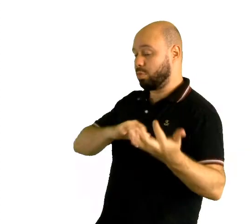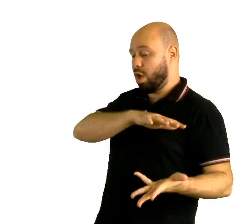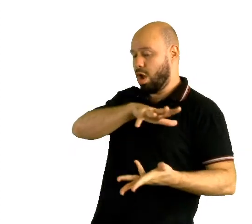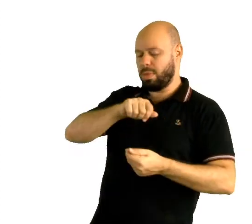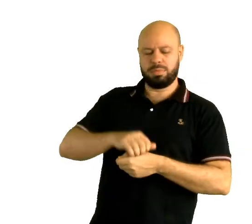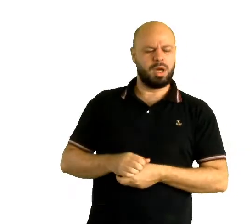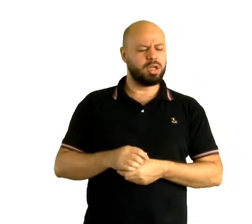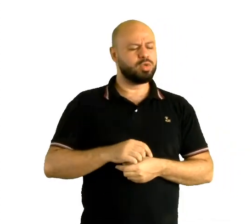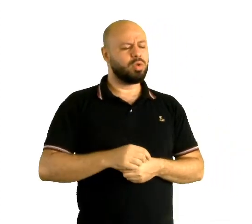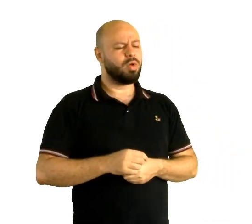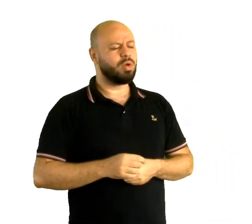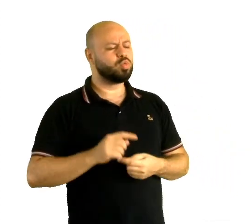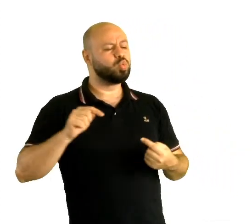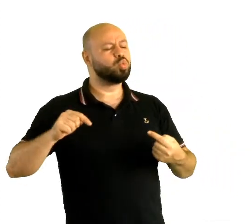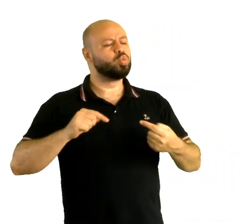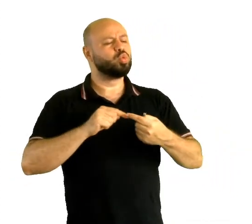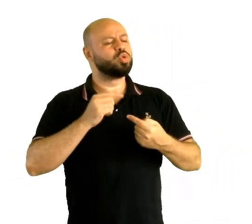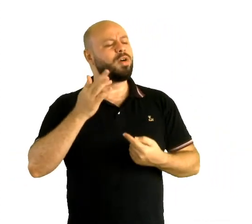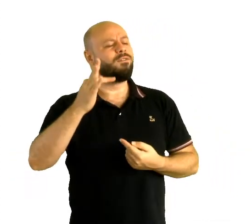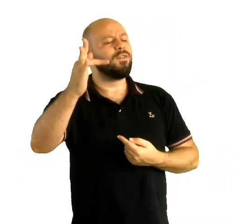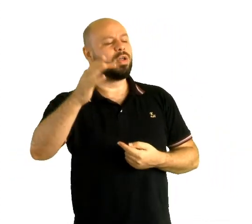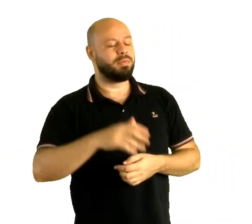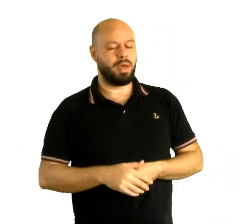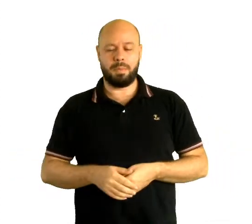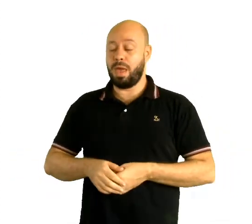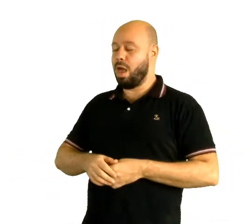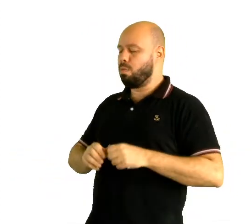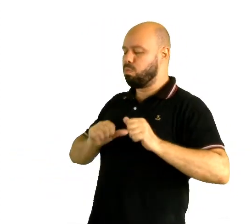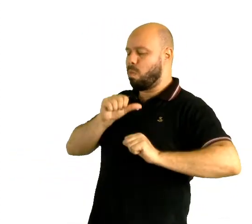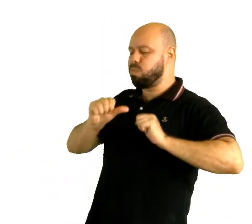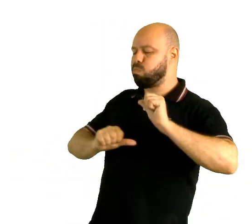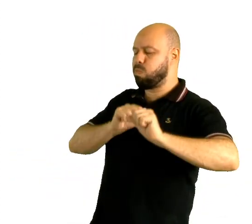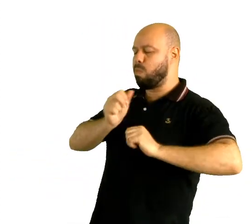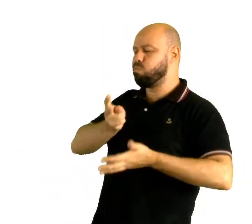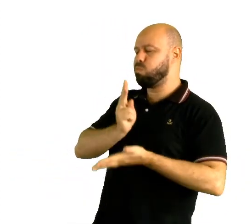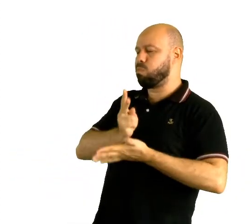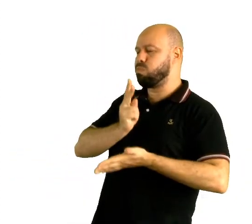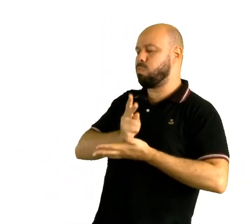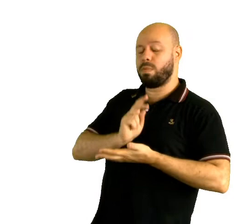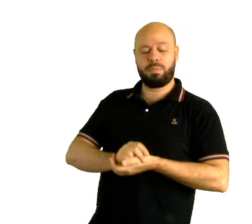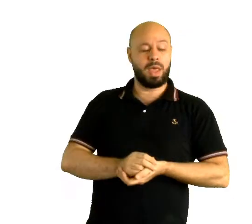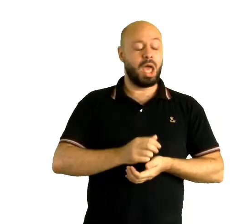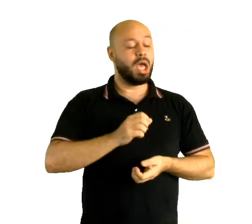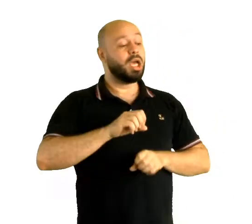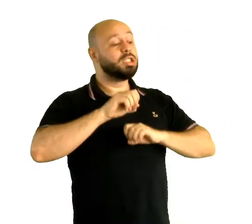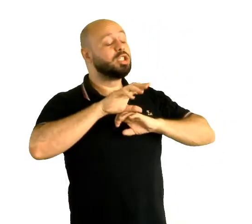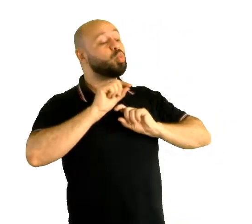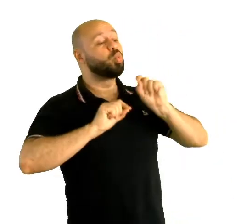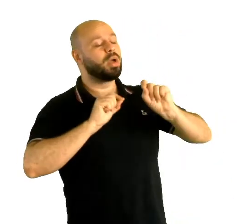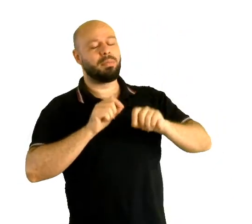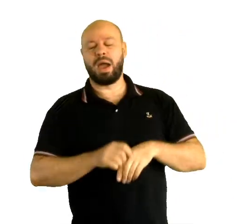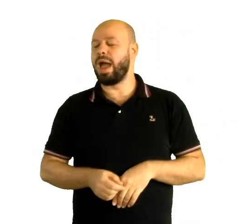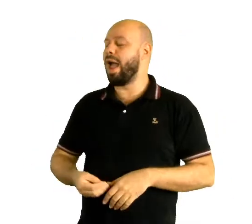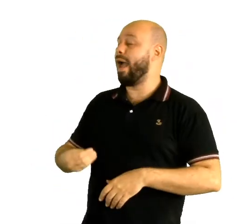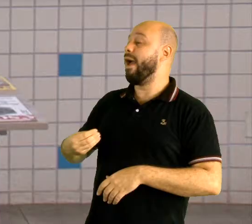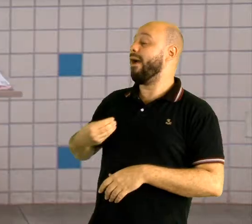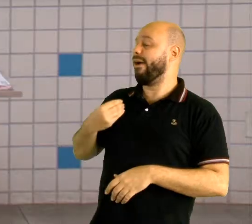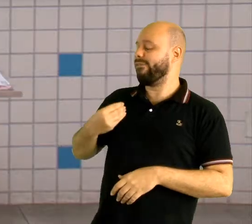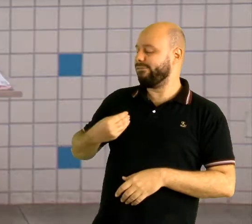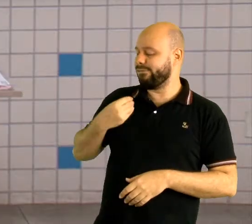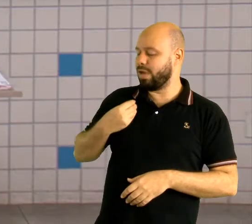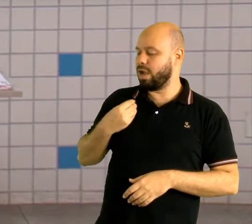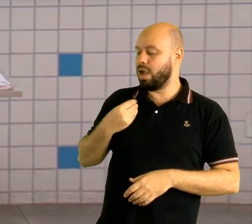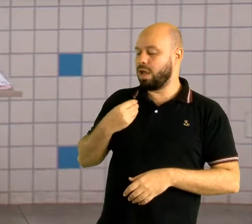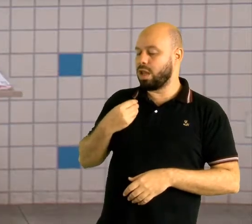sucesso. Manter-se em permanente mudança. Uma lição? A vida passa num espirro.